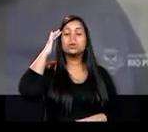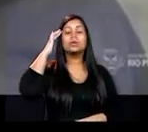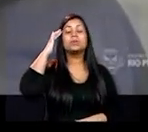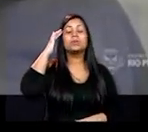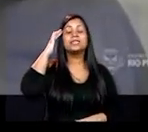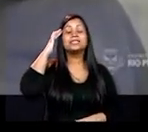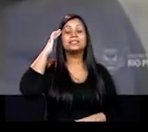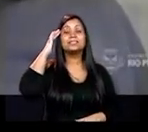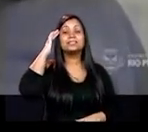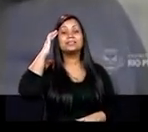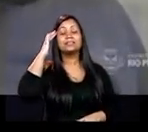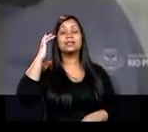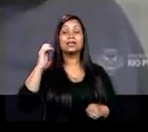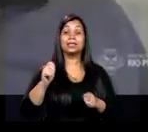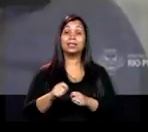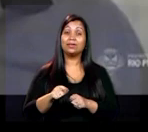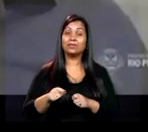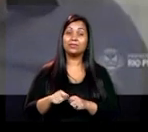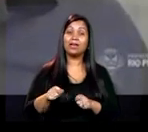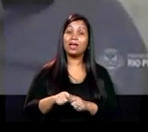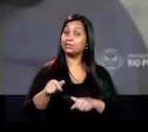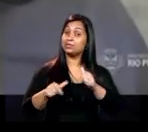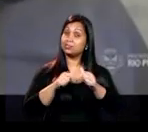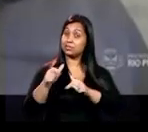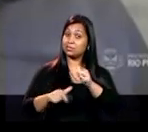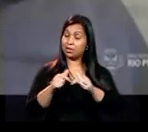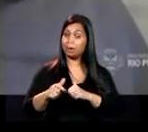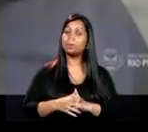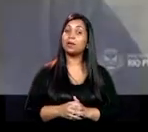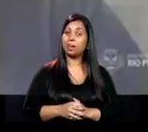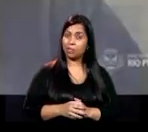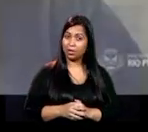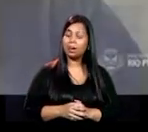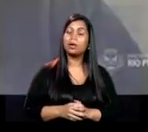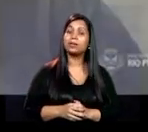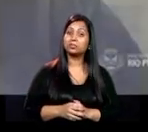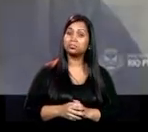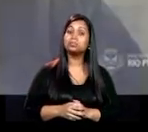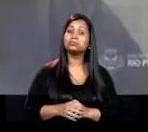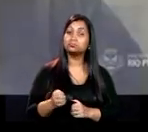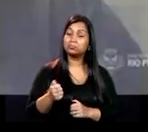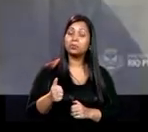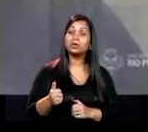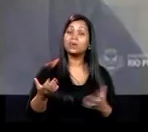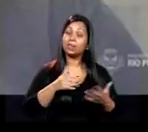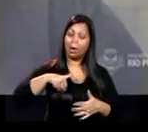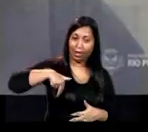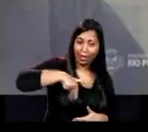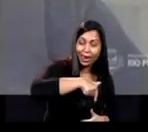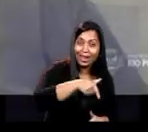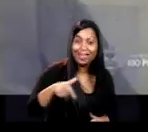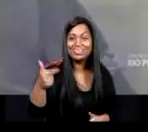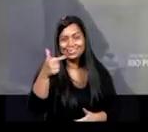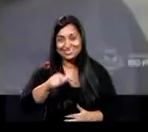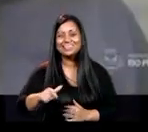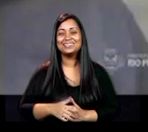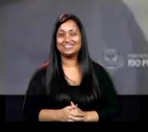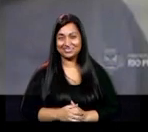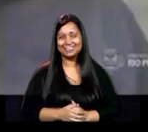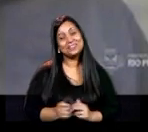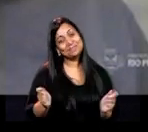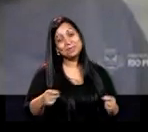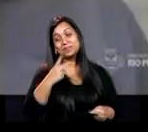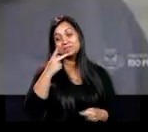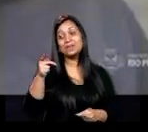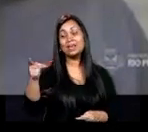pessoas que faz tipo de serviço, né? Daqui a pouco eu quero sair correndo de novo.